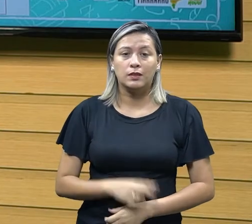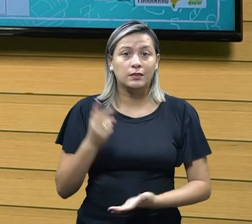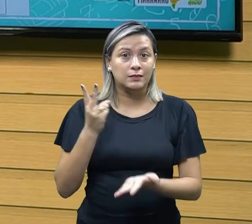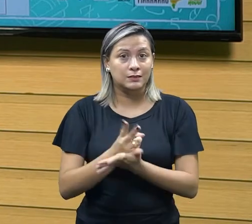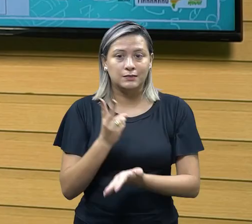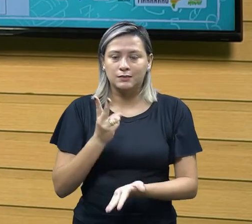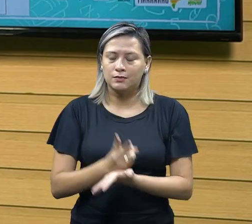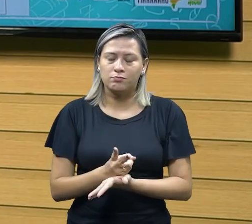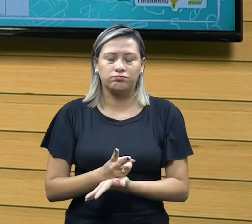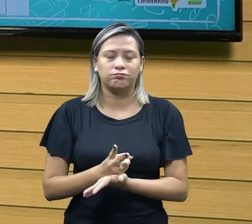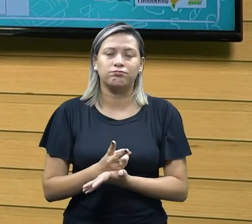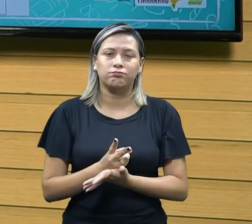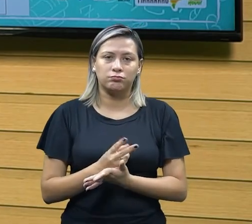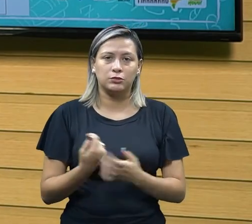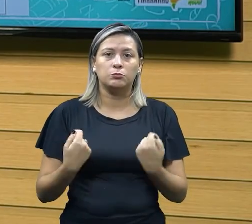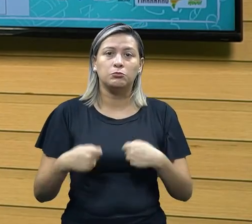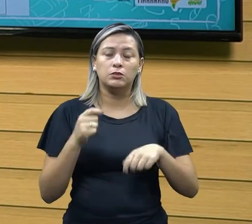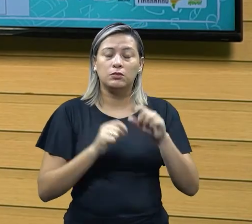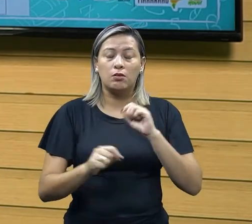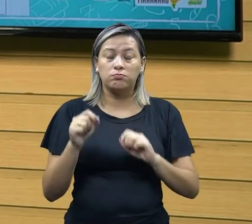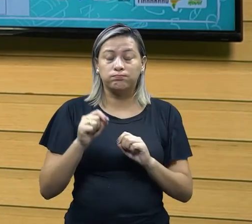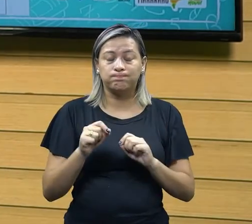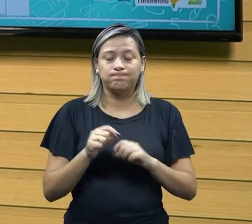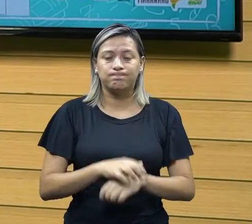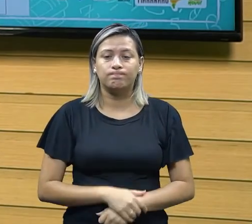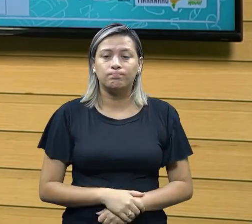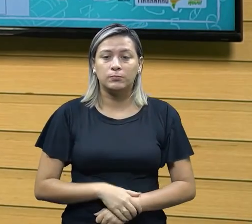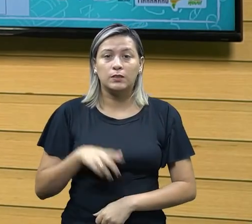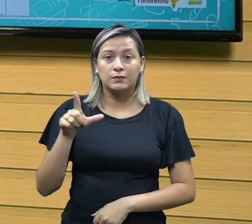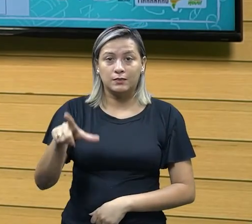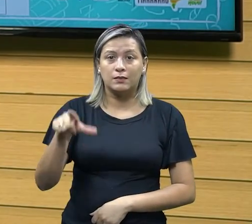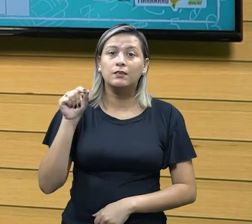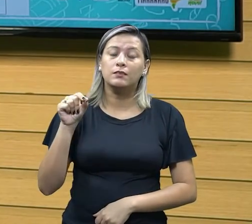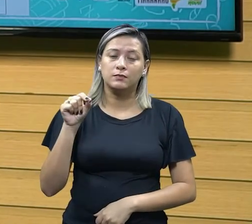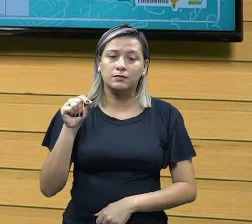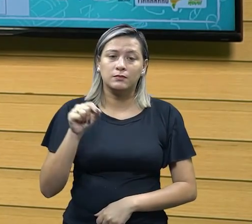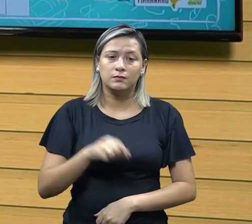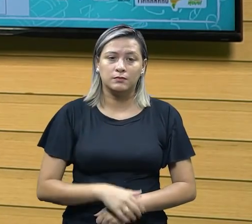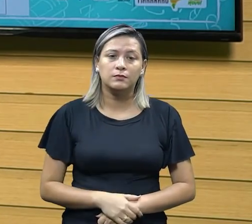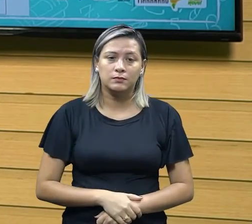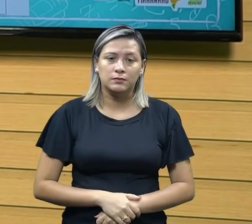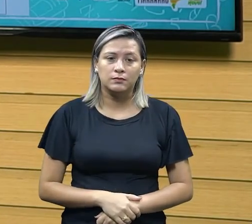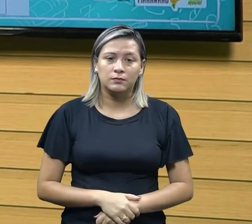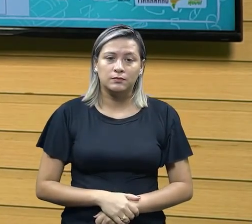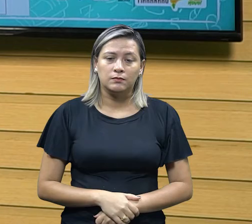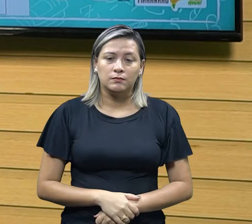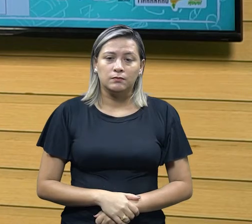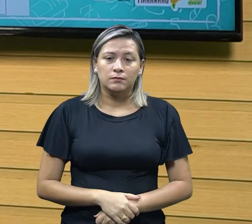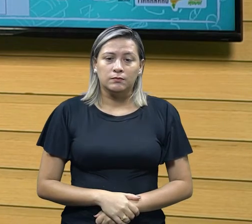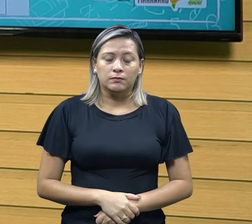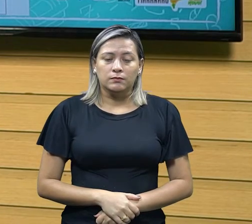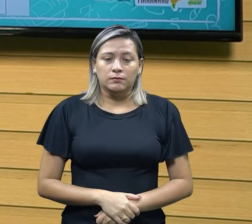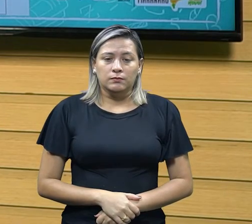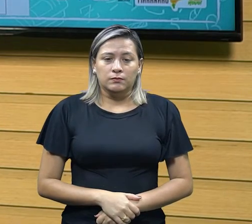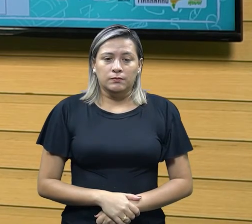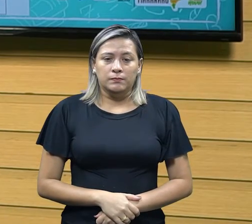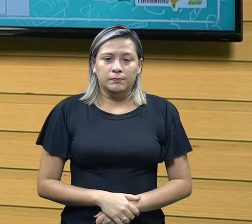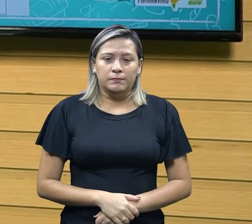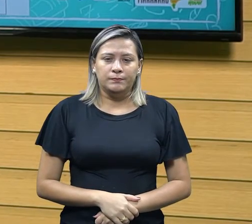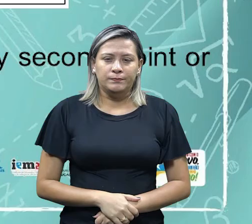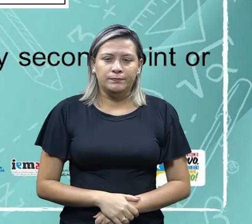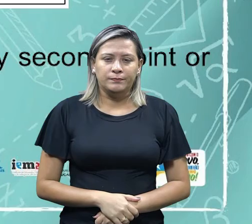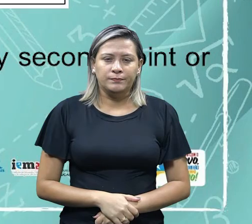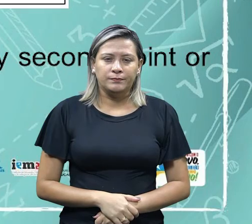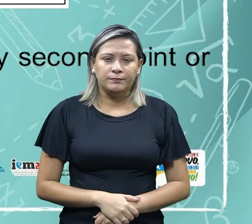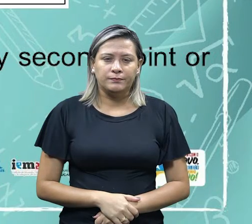que você for trabalhar com qualquer uma dos comandos de edição, você vai ter que selecionar a parte ou objeto que você vai